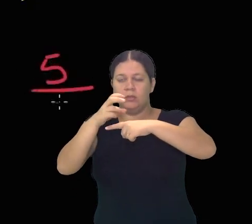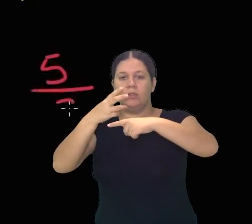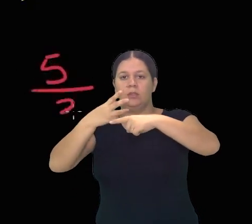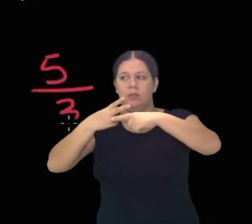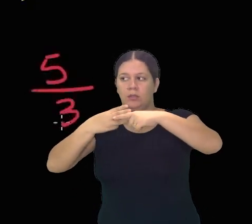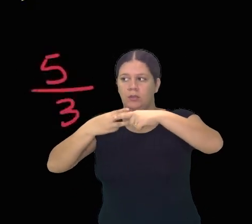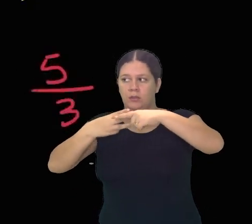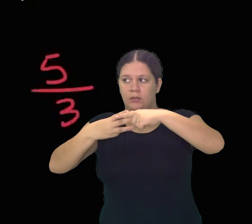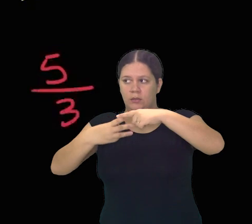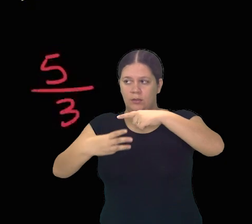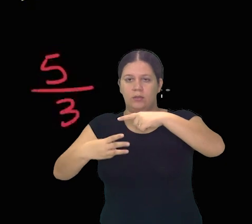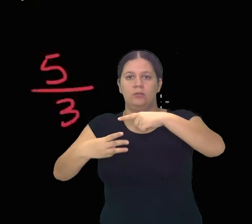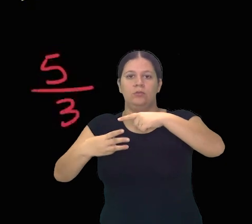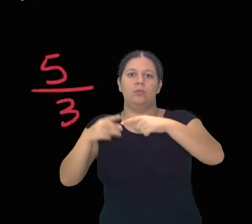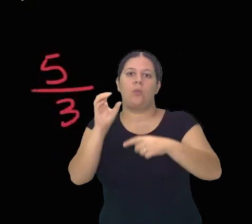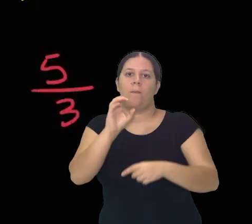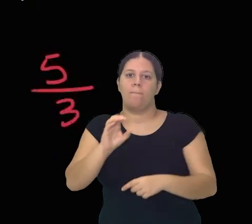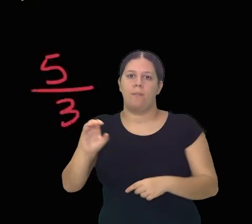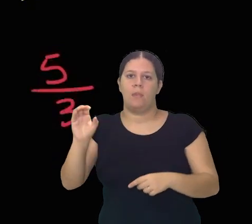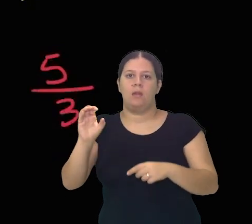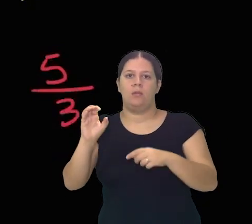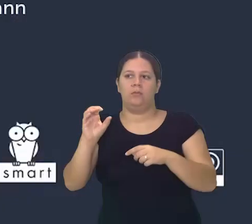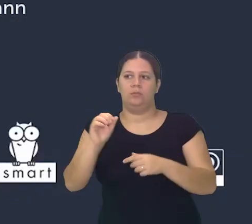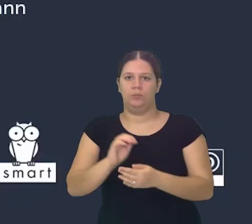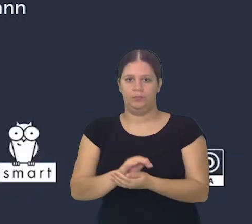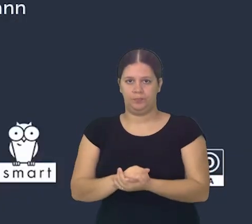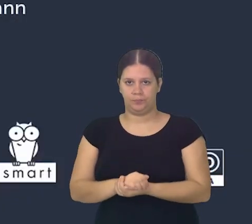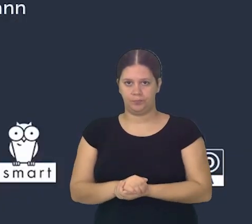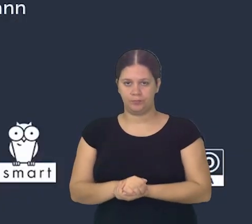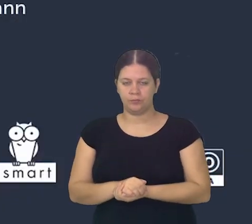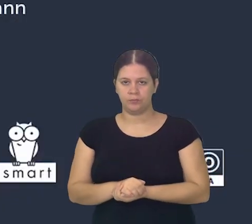5/3 do círculo completo.